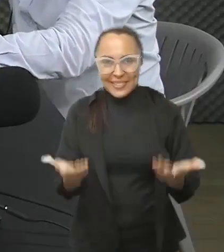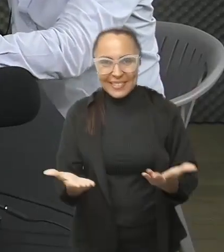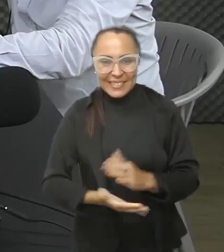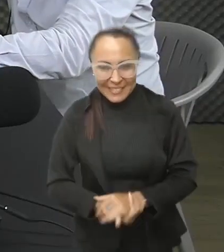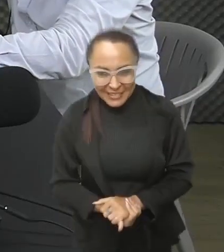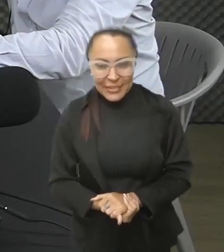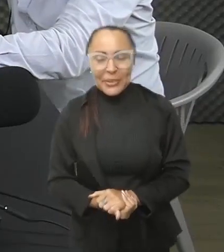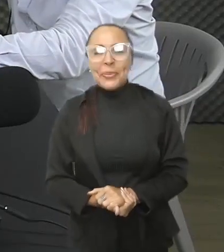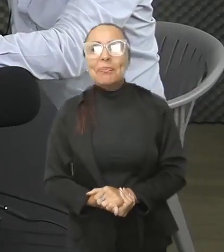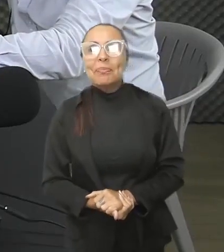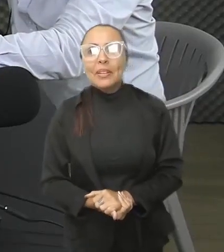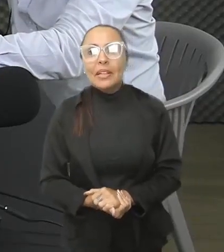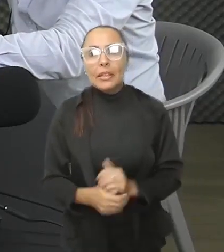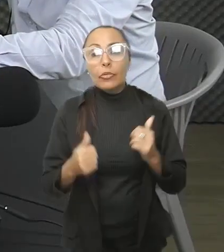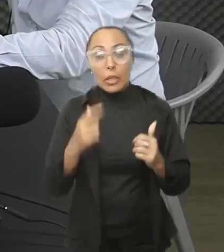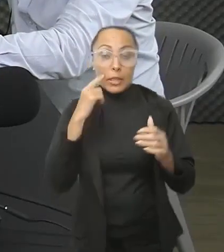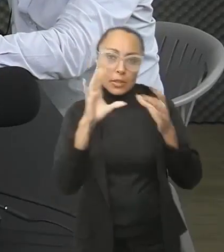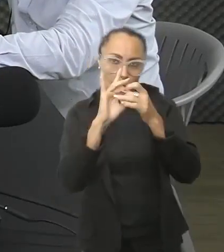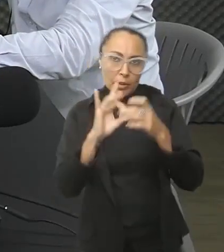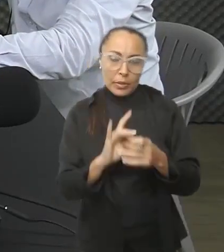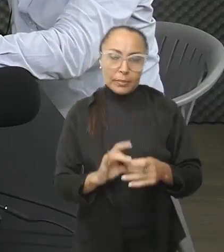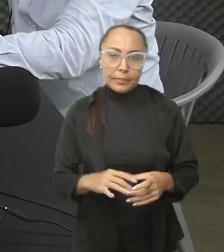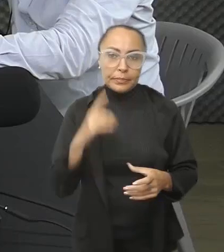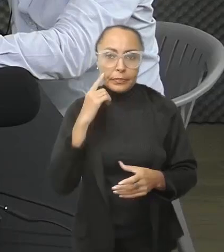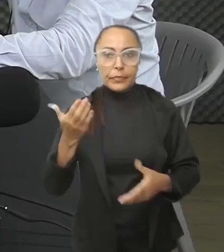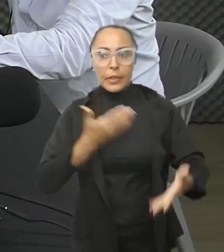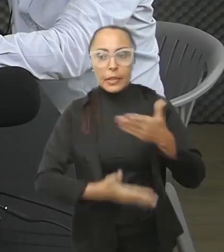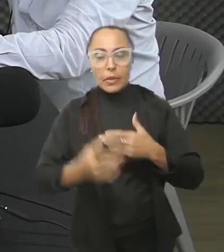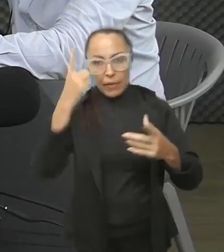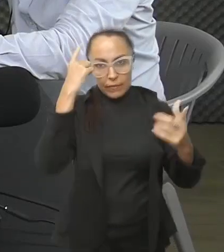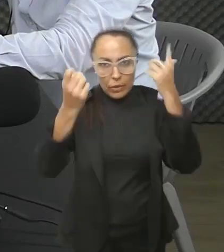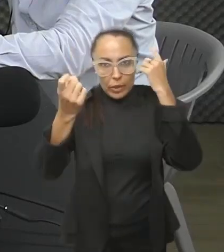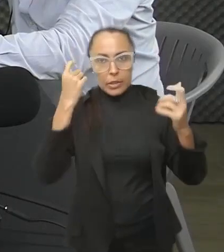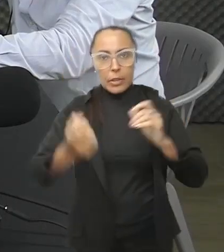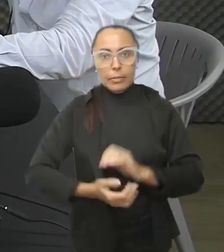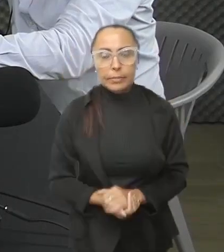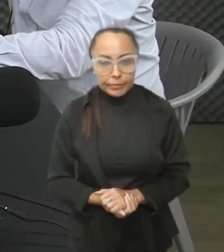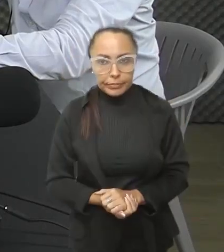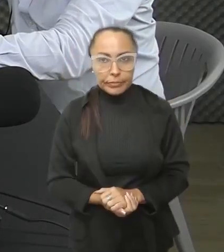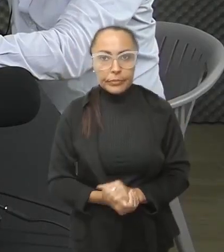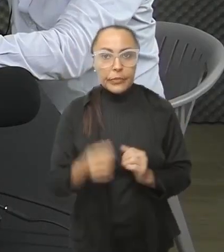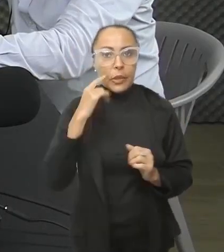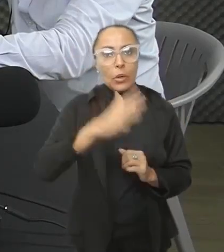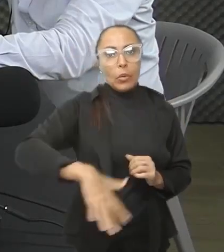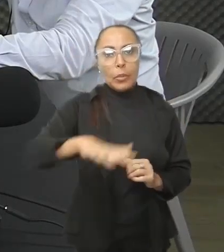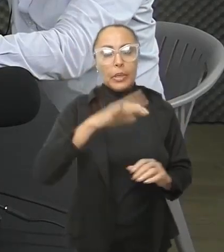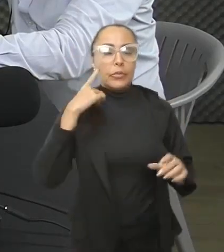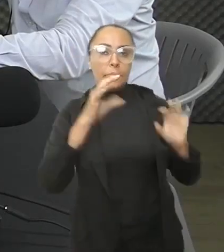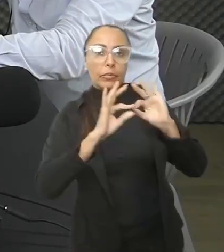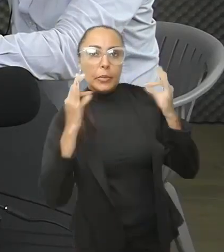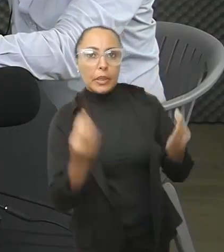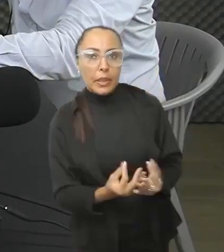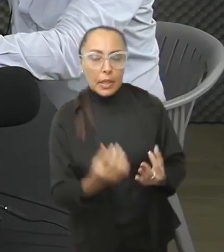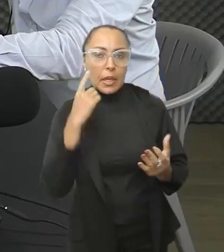perguntas que elas, de fato, se conectam. Tá? Em relação à violência, tá? O ambiente familiar, ele